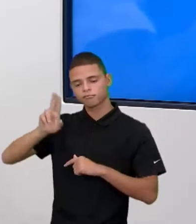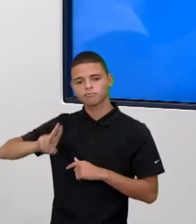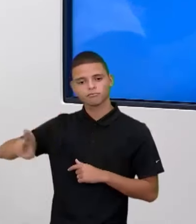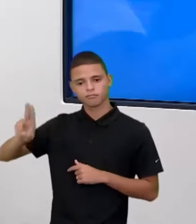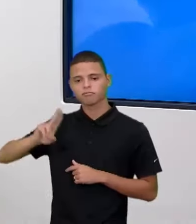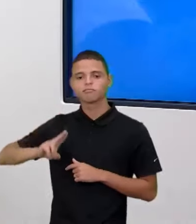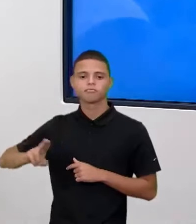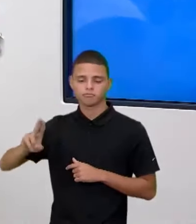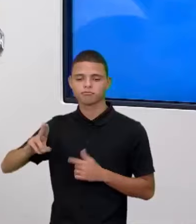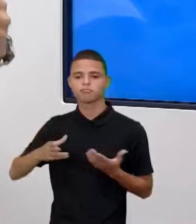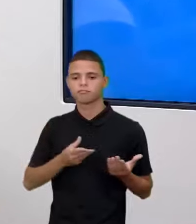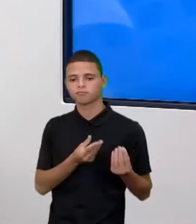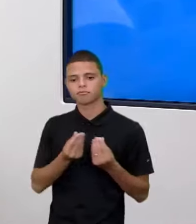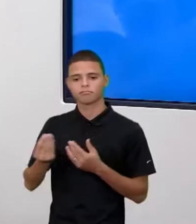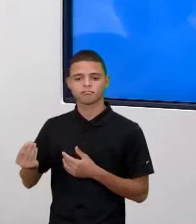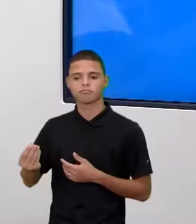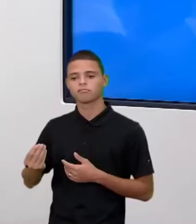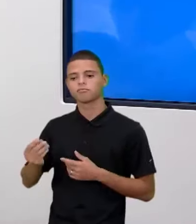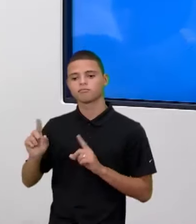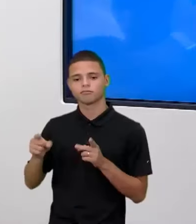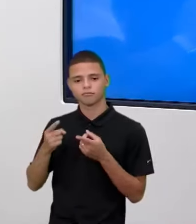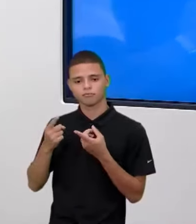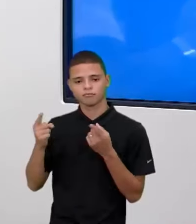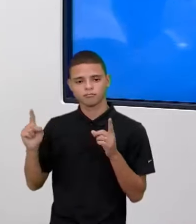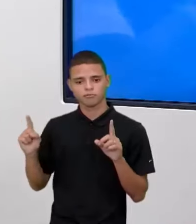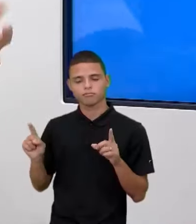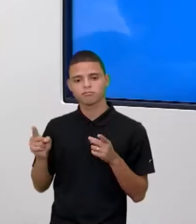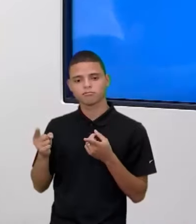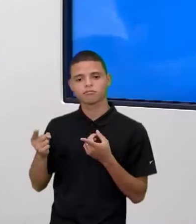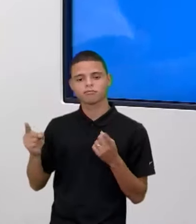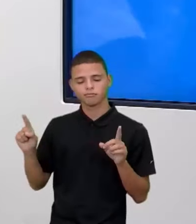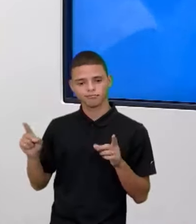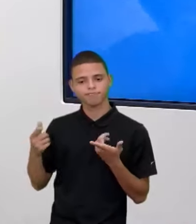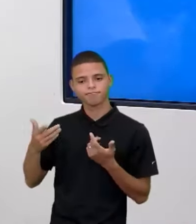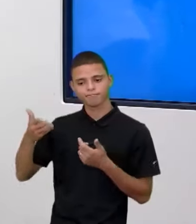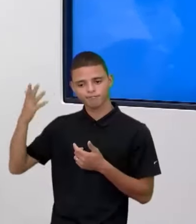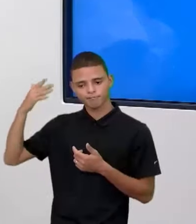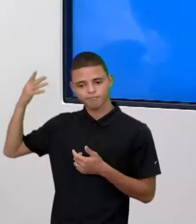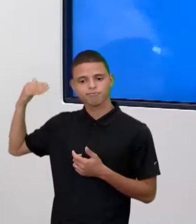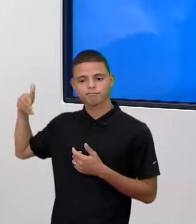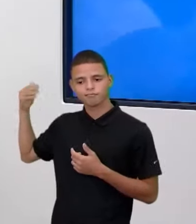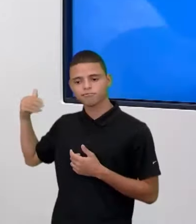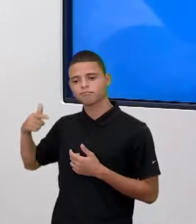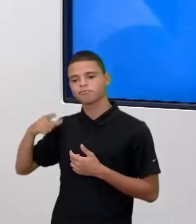pegarem música country, daquelas mais